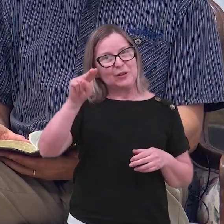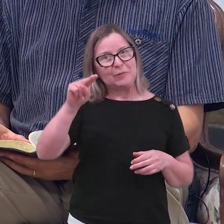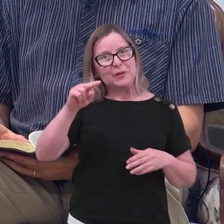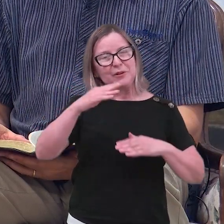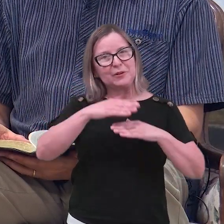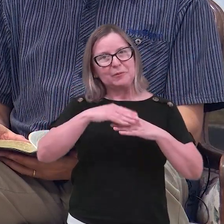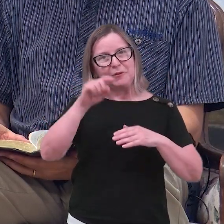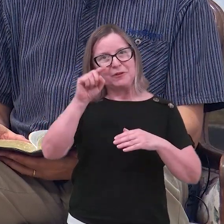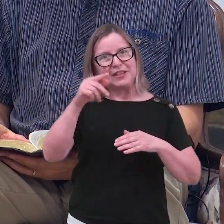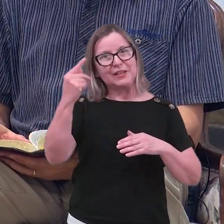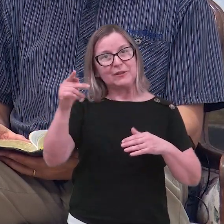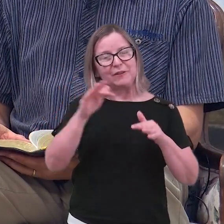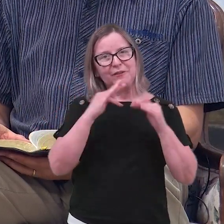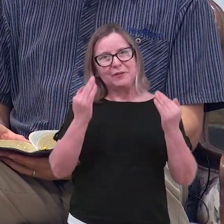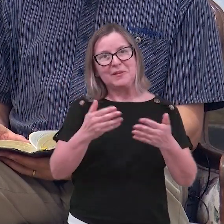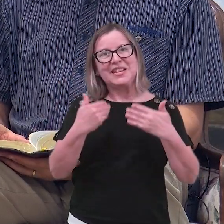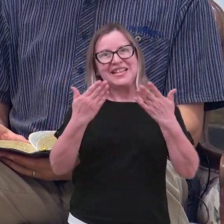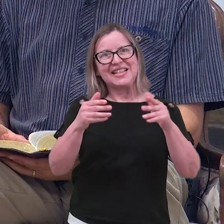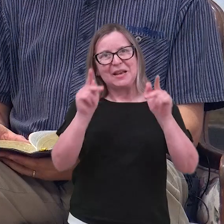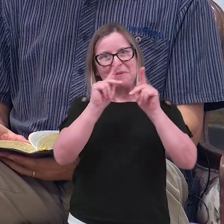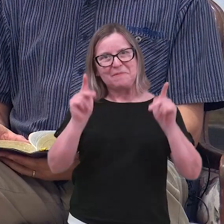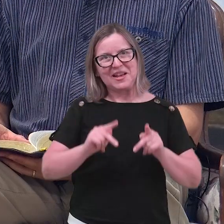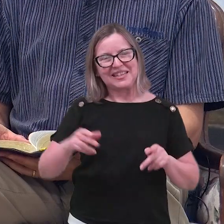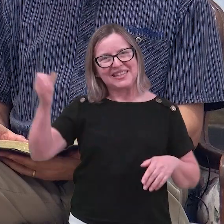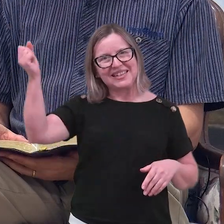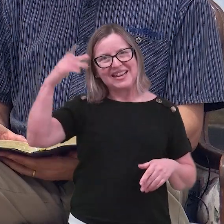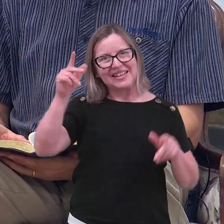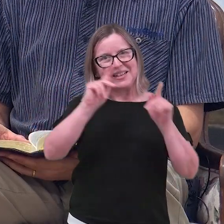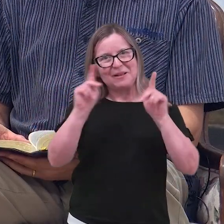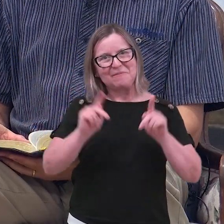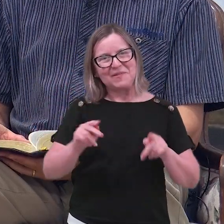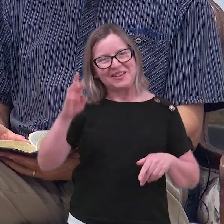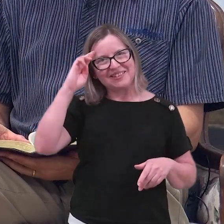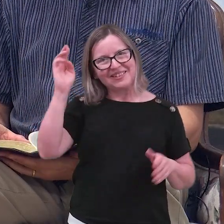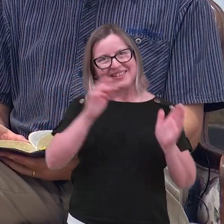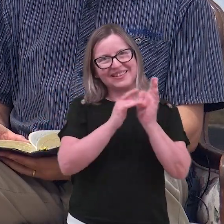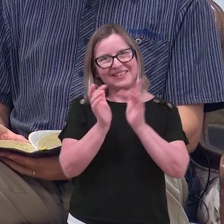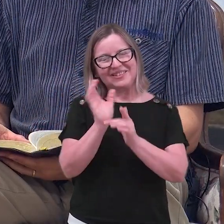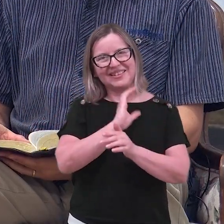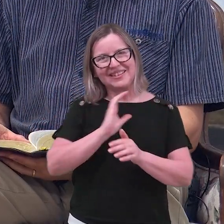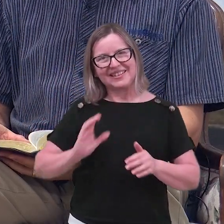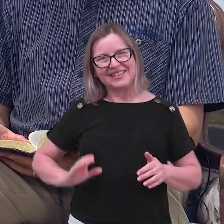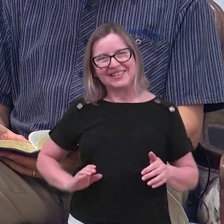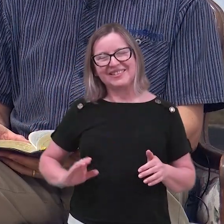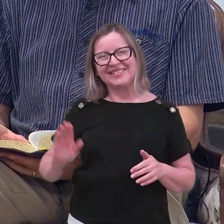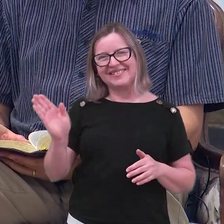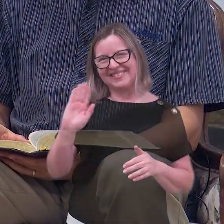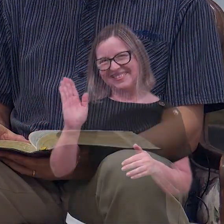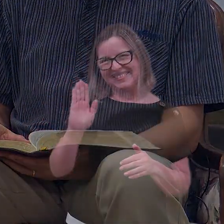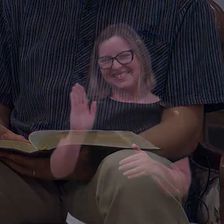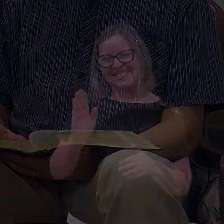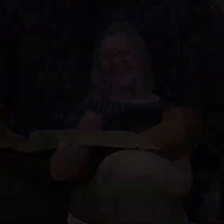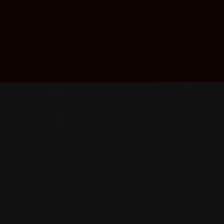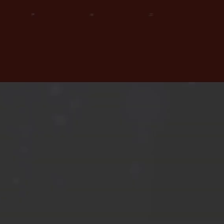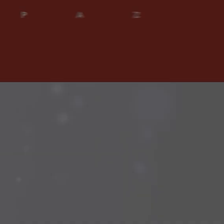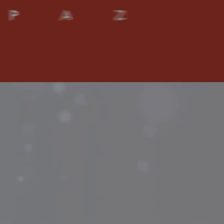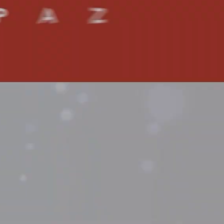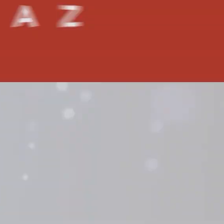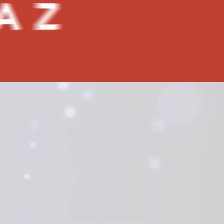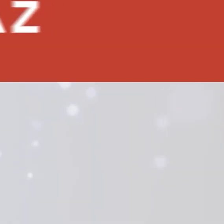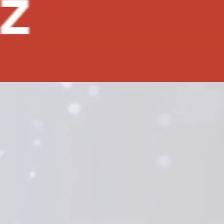sobre sua família, e te dê a paz. A graça e a paz do Senhor Jesus Cristo. Até a próxima, se Deus quiser. Tchau. Amém.